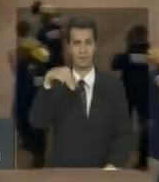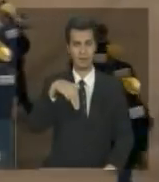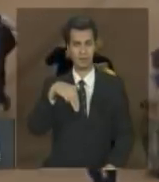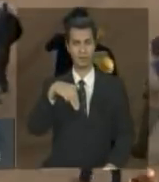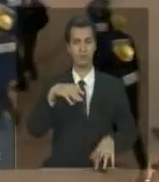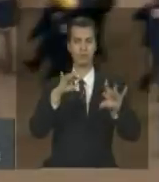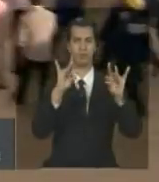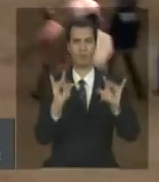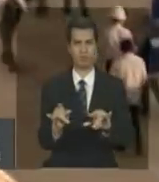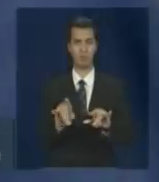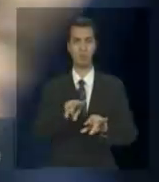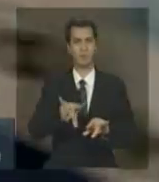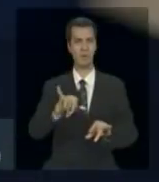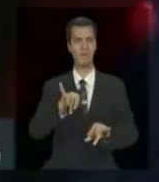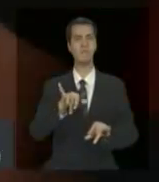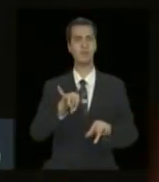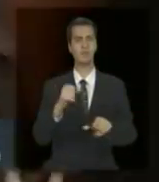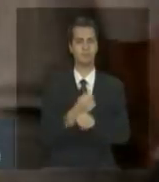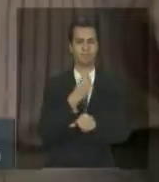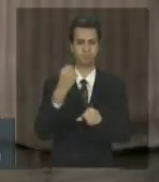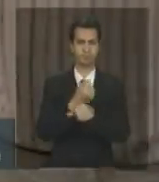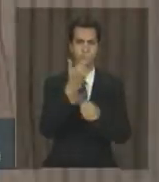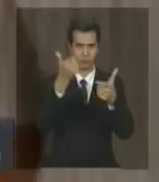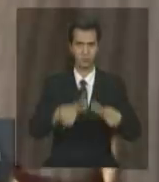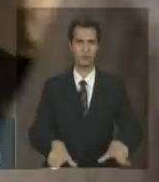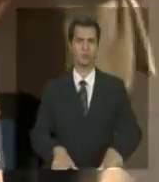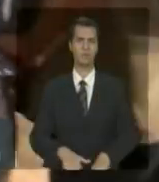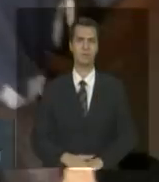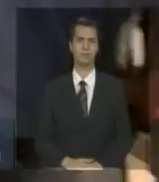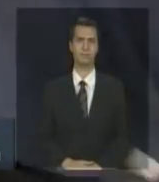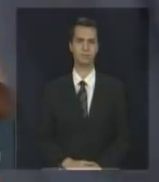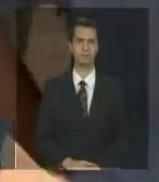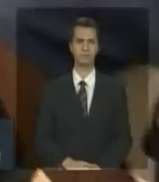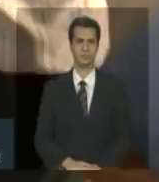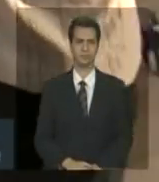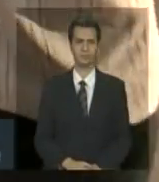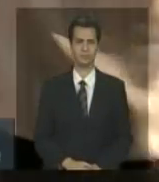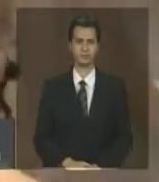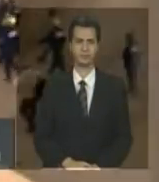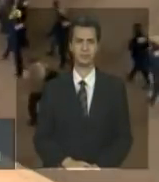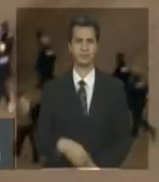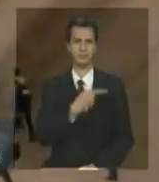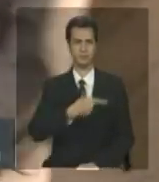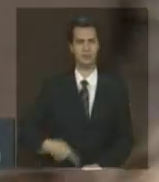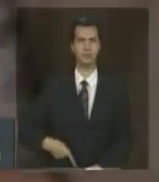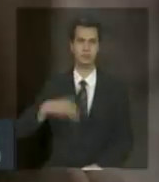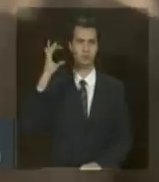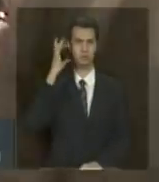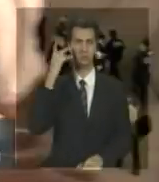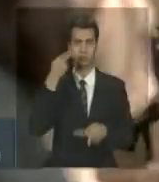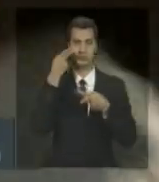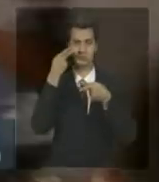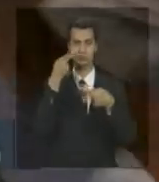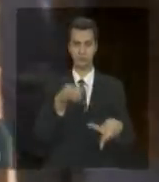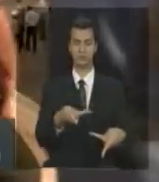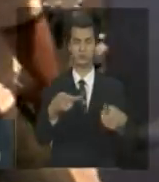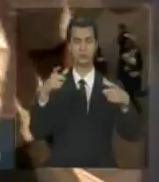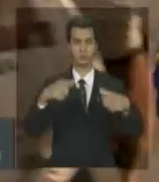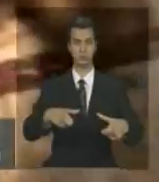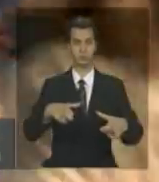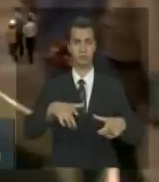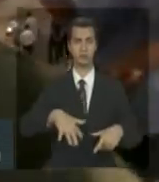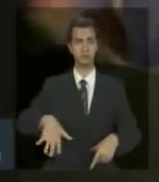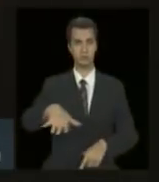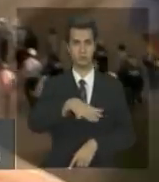ser recuperados, estão sendo recuperados. Essa visita da presidenta Dilma ao local,